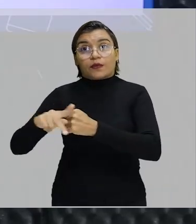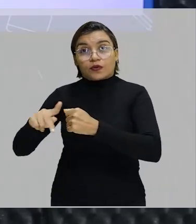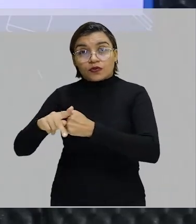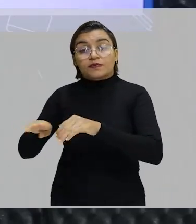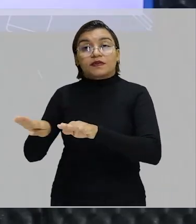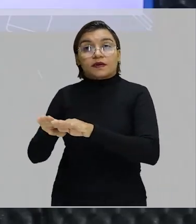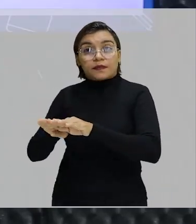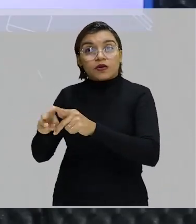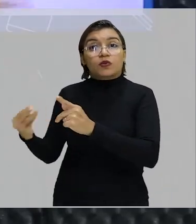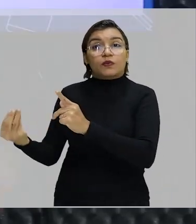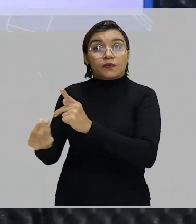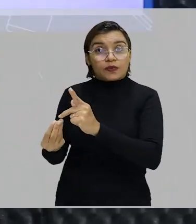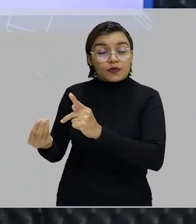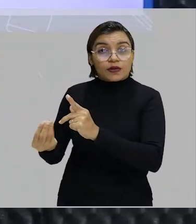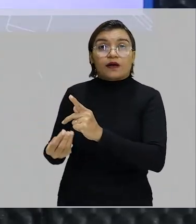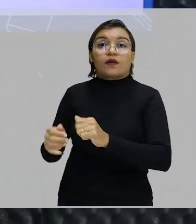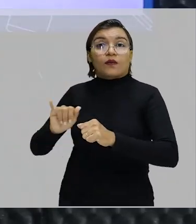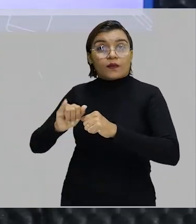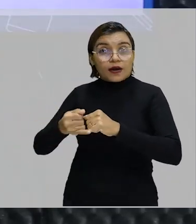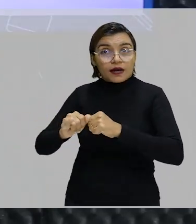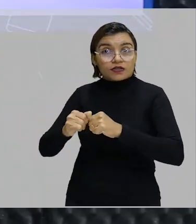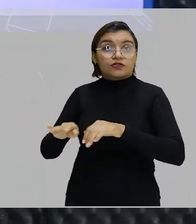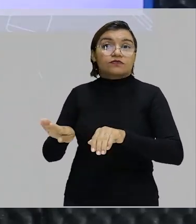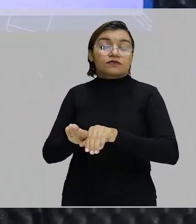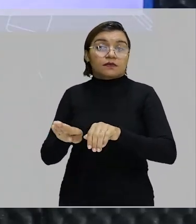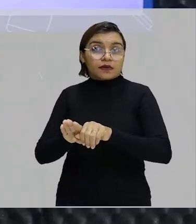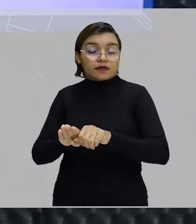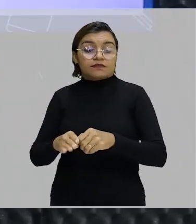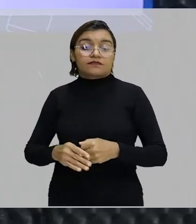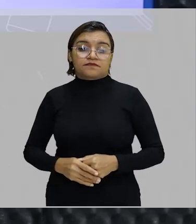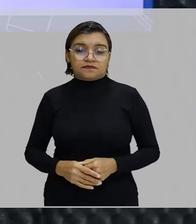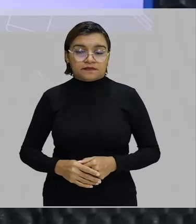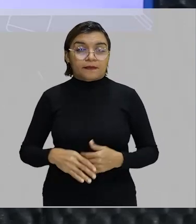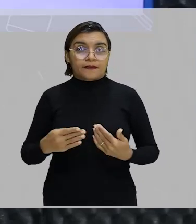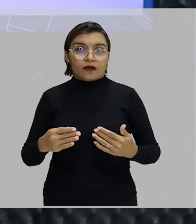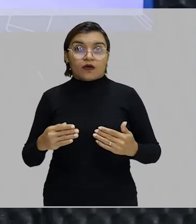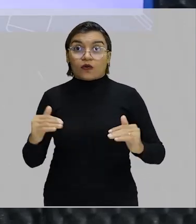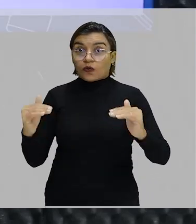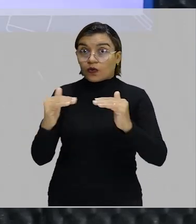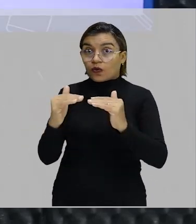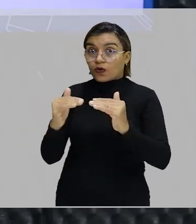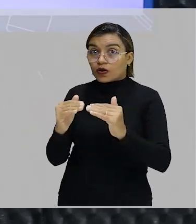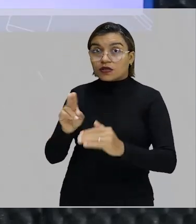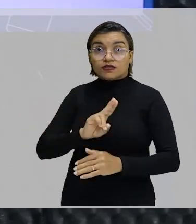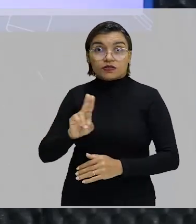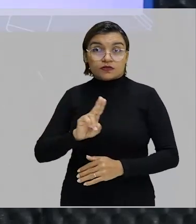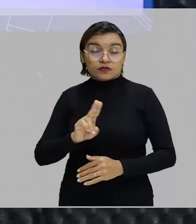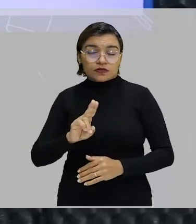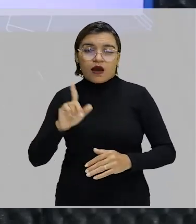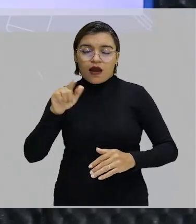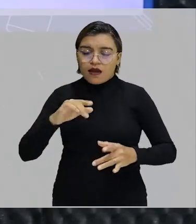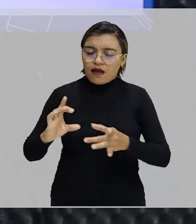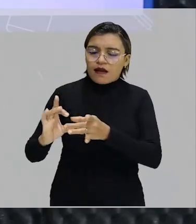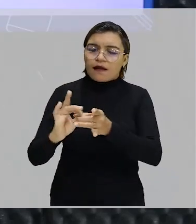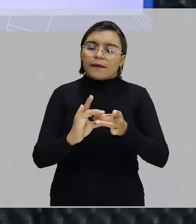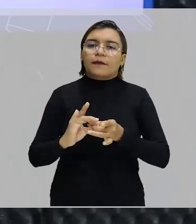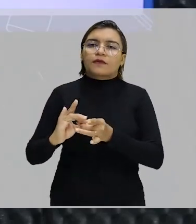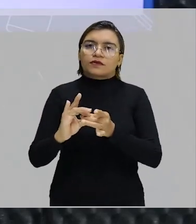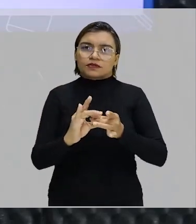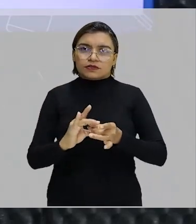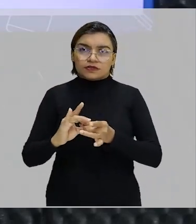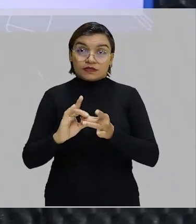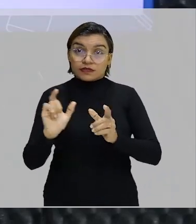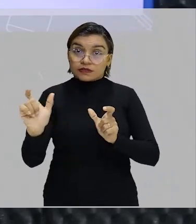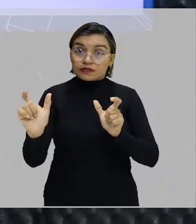a esse substantivo, assim como o artigo e o adjetivo. Então, concordância nominal é a harmonização que há